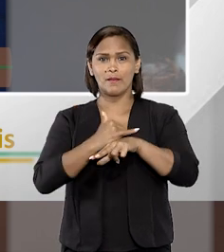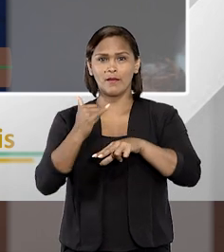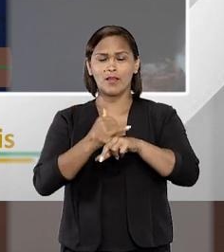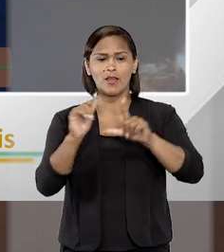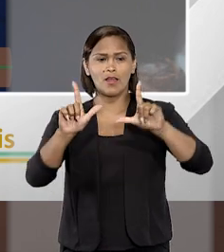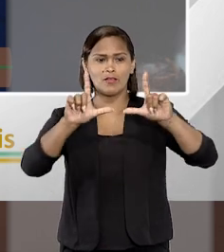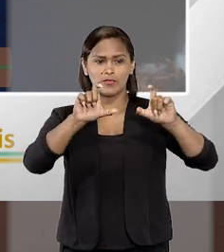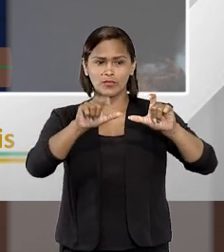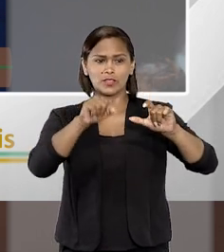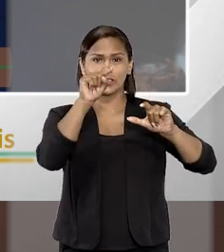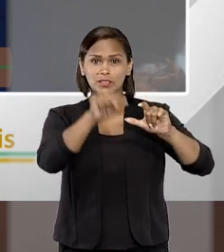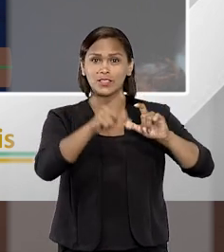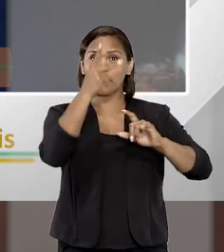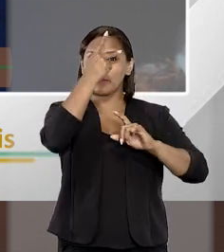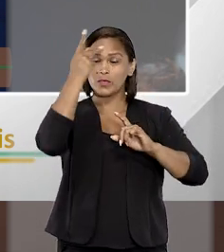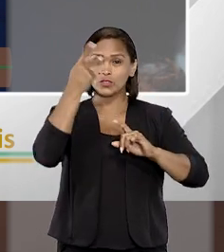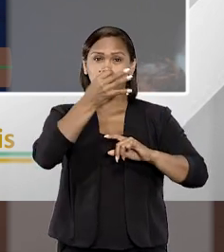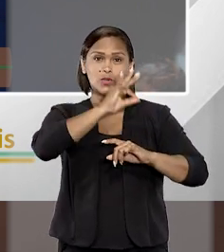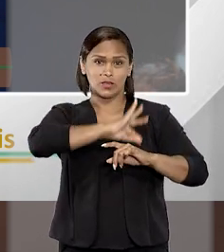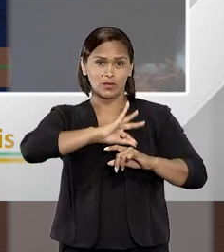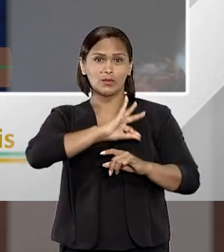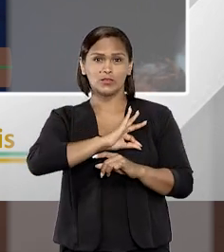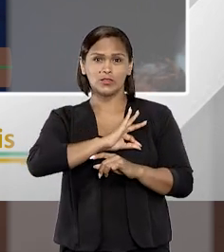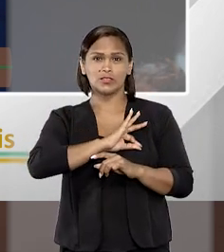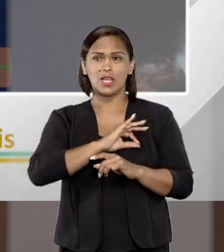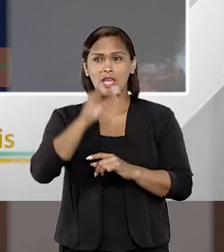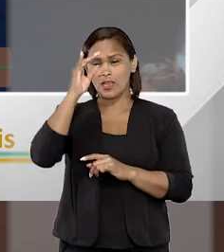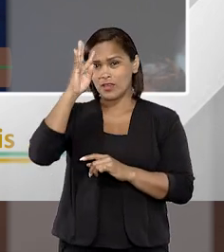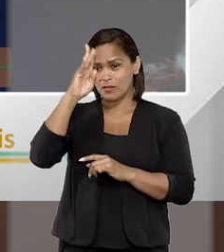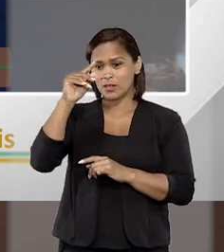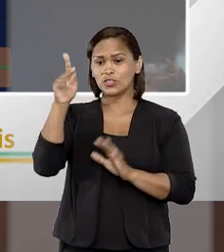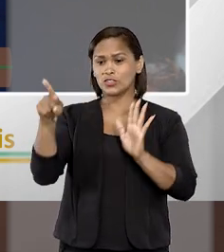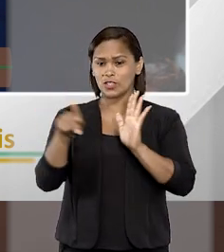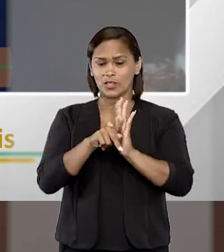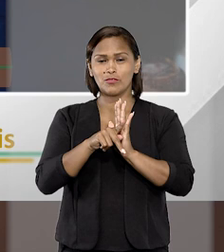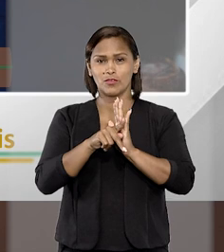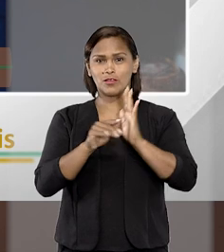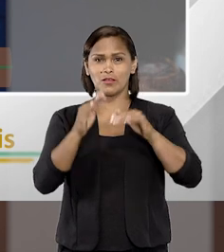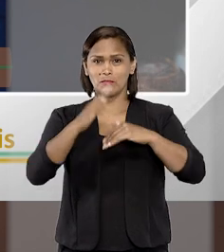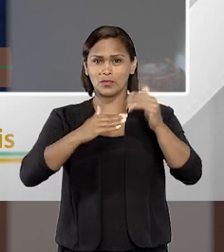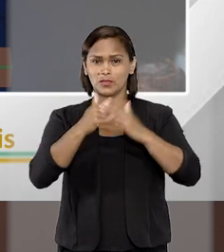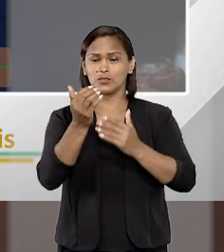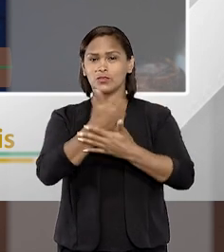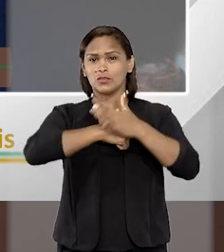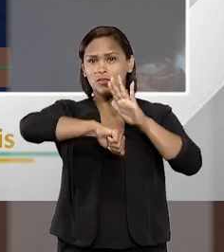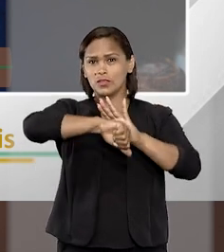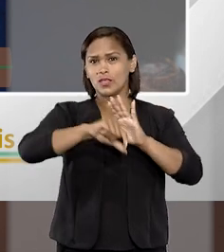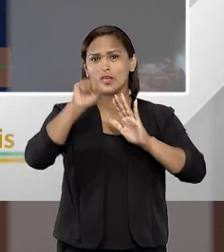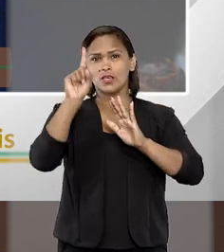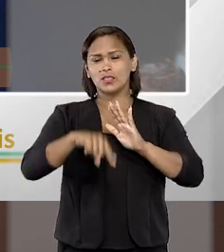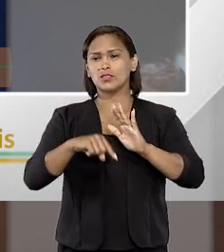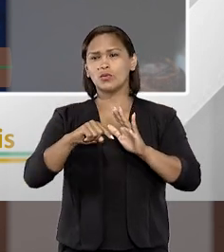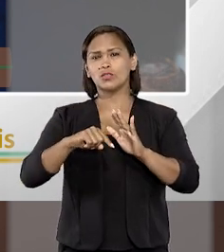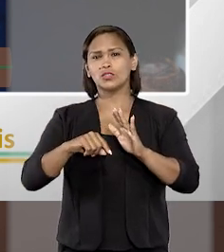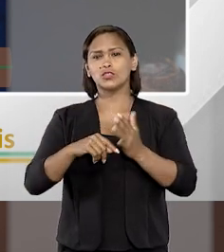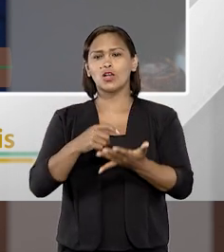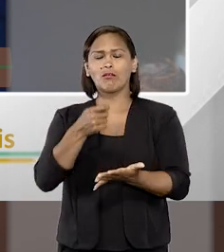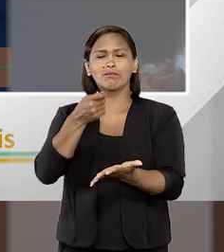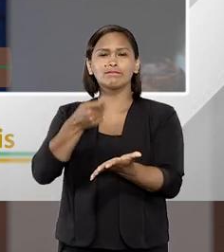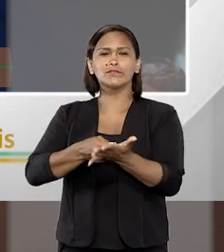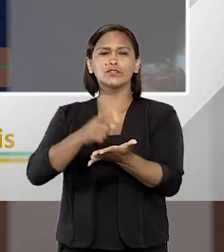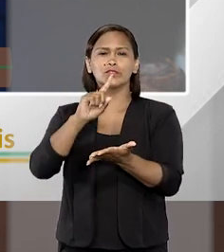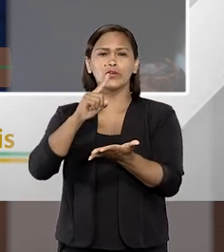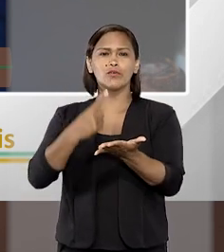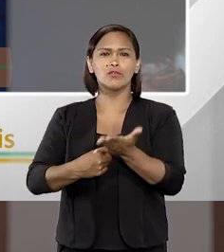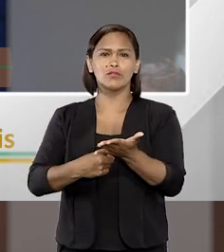fotografia daquela pessoa que autoridade imagina ser autor do crime então é uma espécie apenas de confirmação